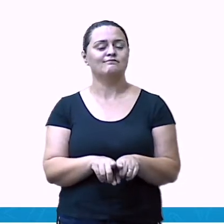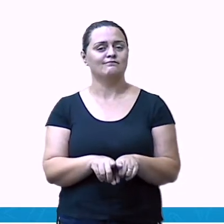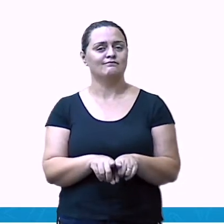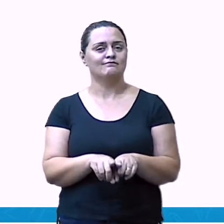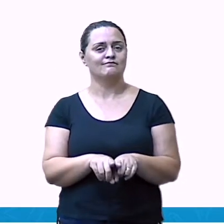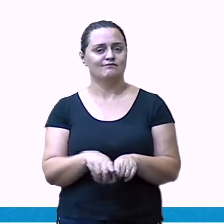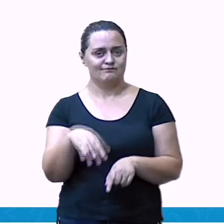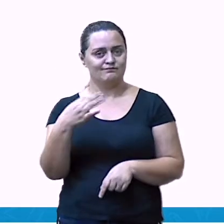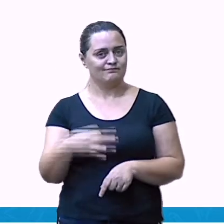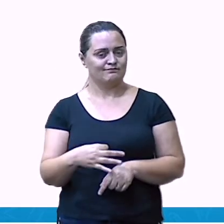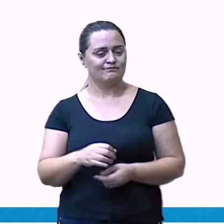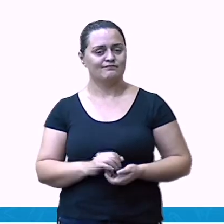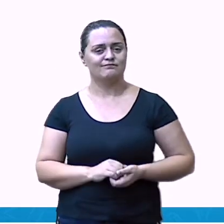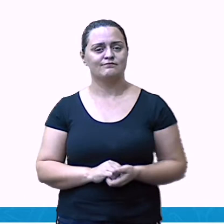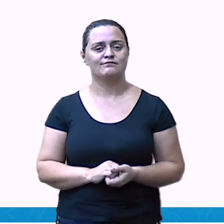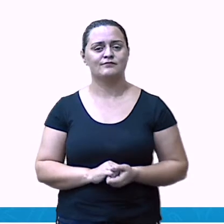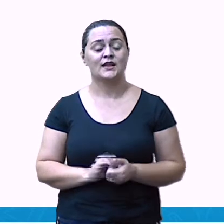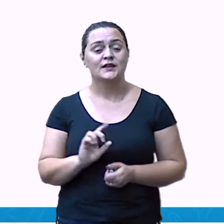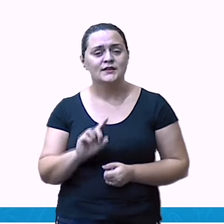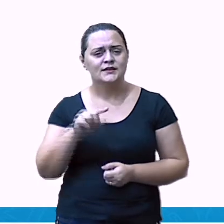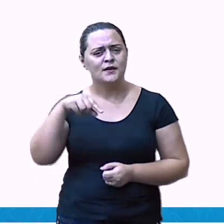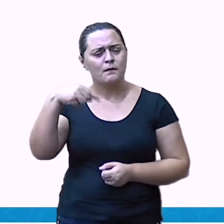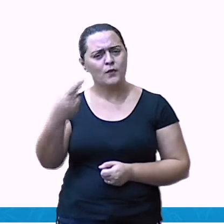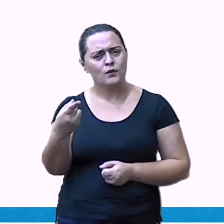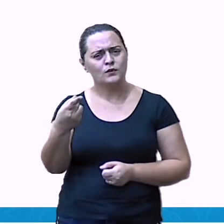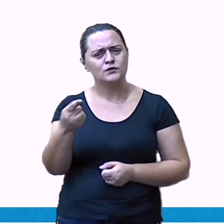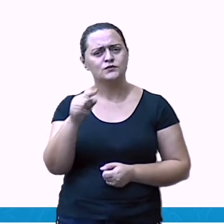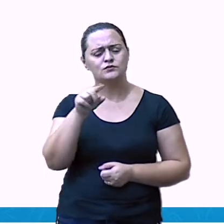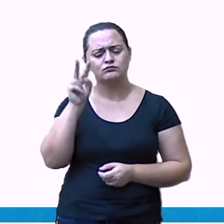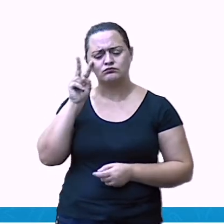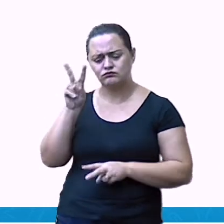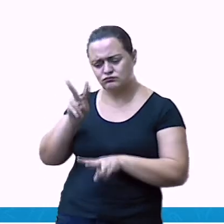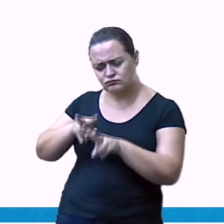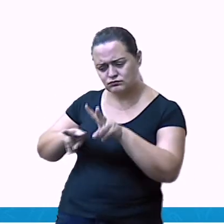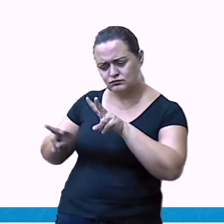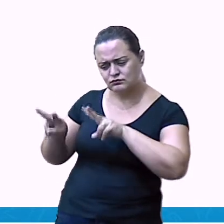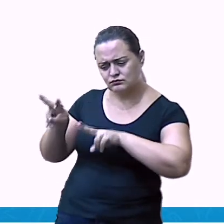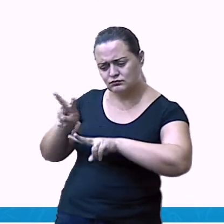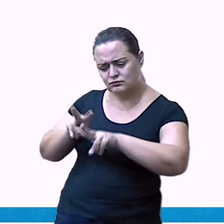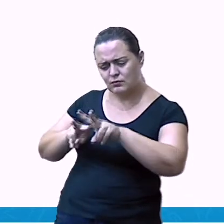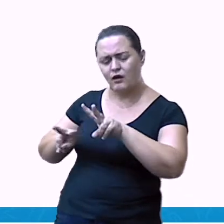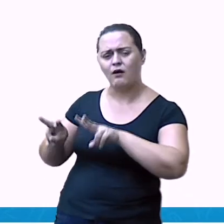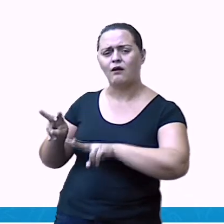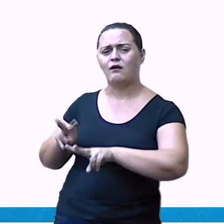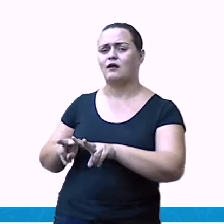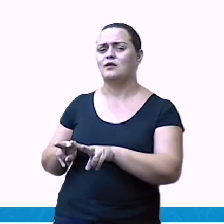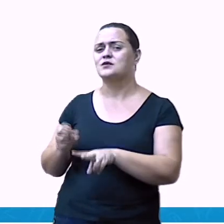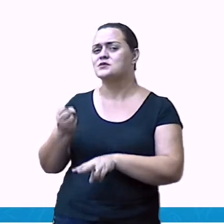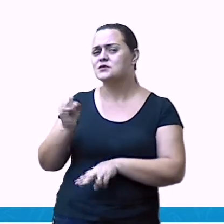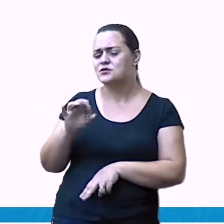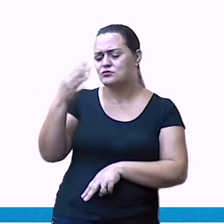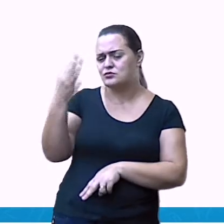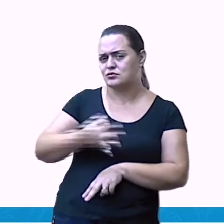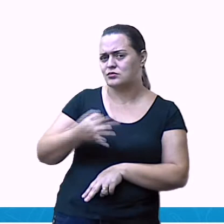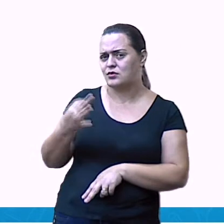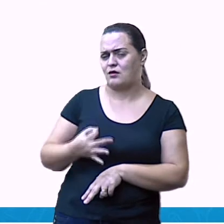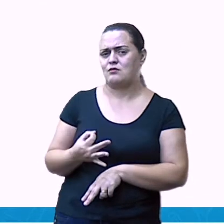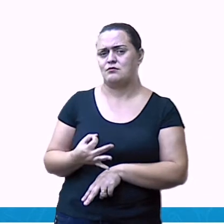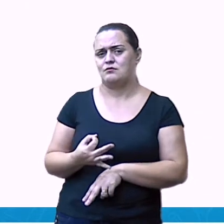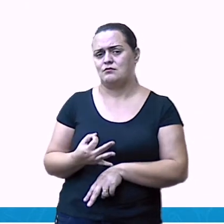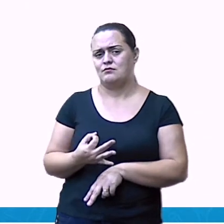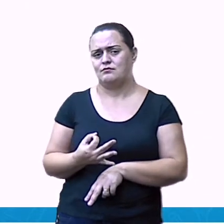escrevendo. Depois você vai avaliar a sua reescrita. De que forma? Primeiro,